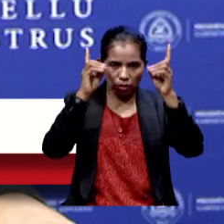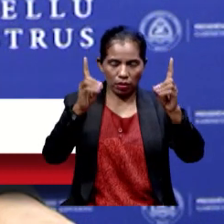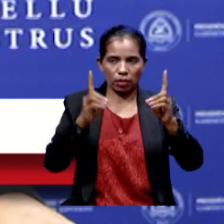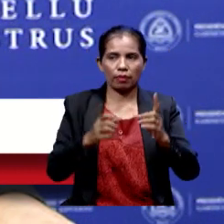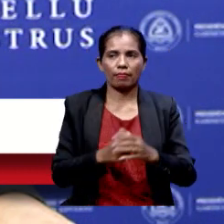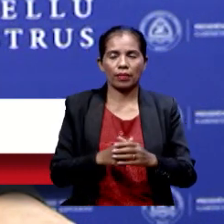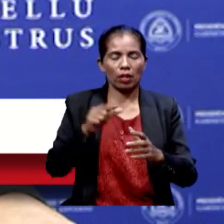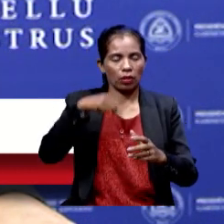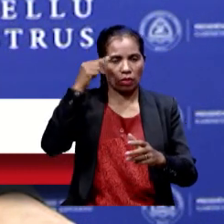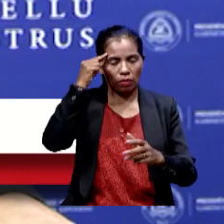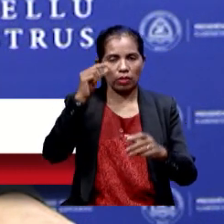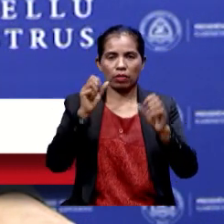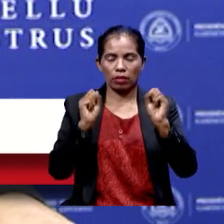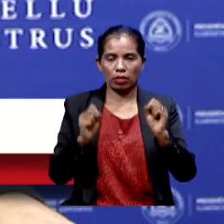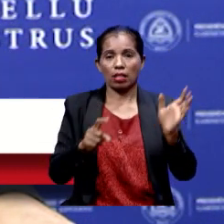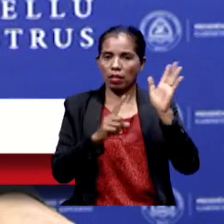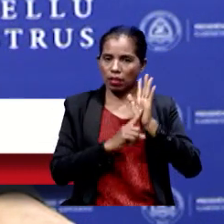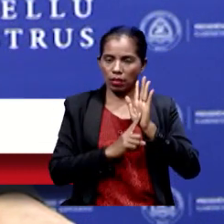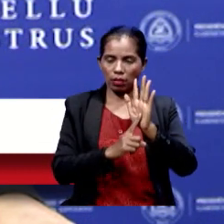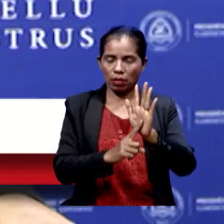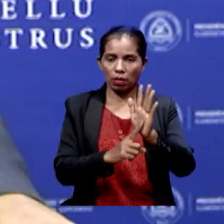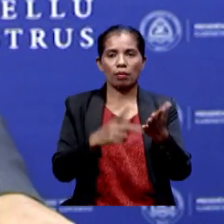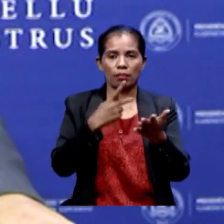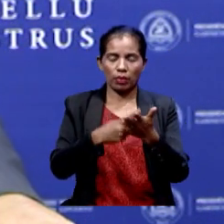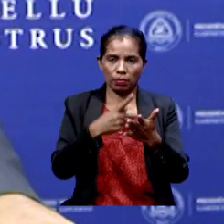cada governo sei a toa proposta